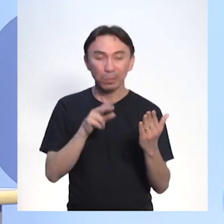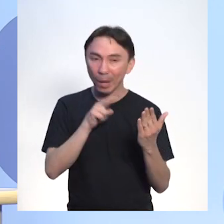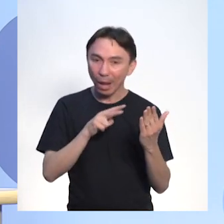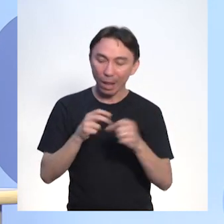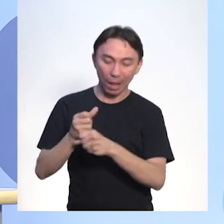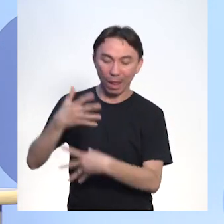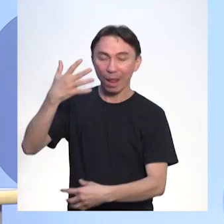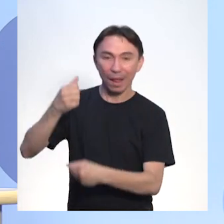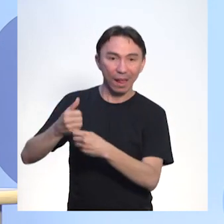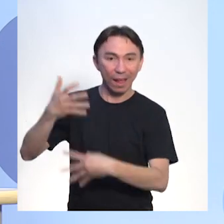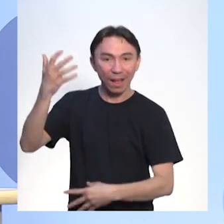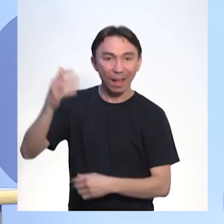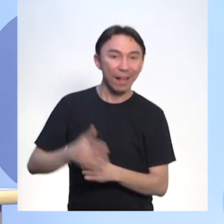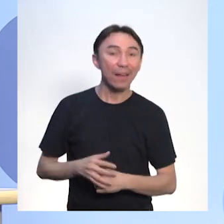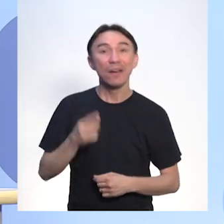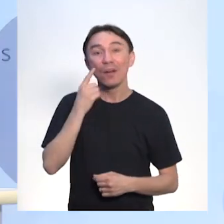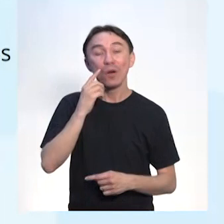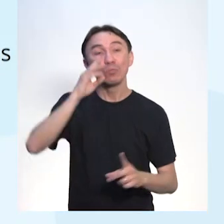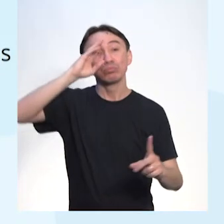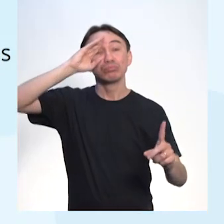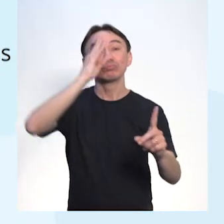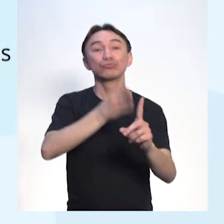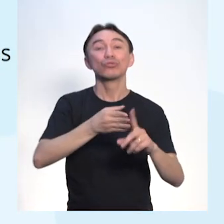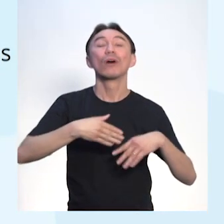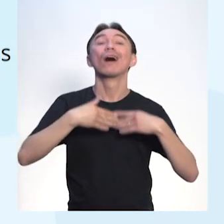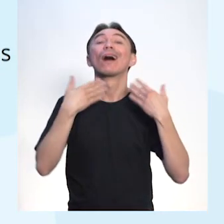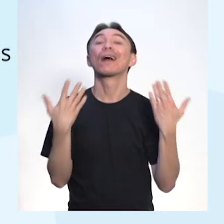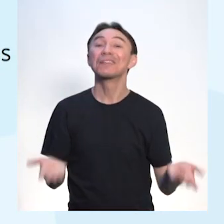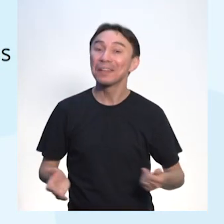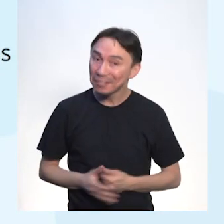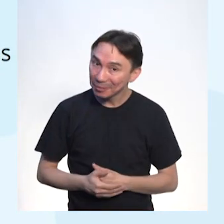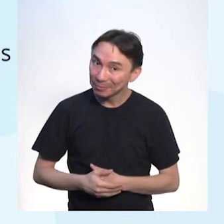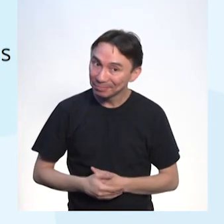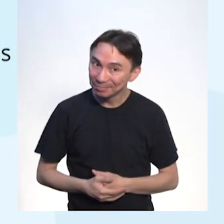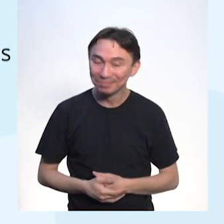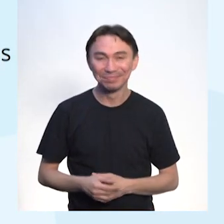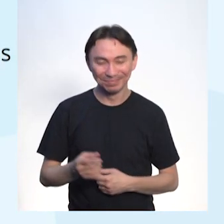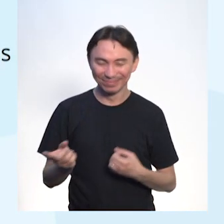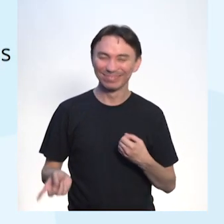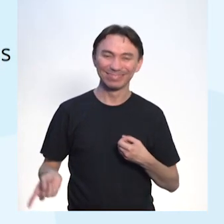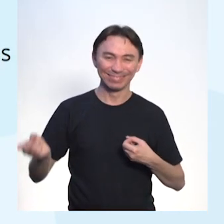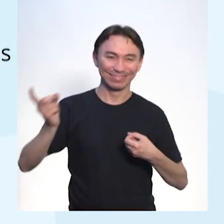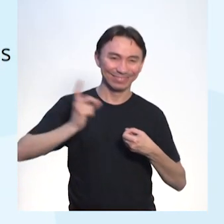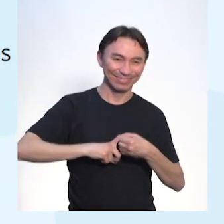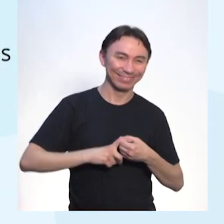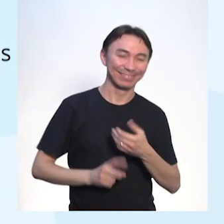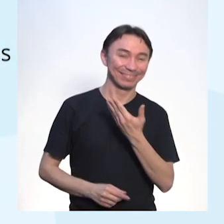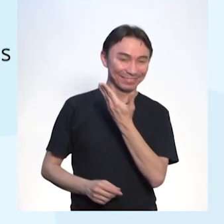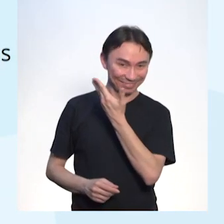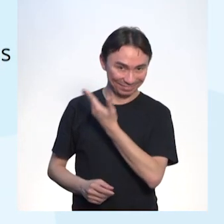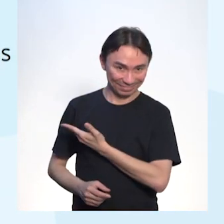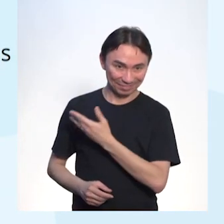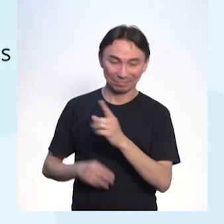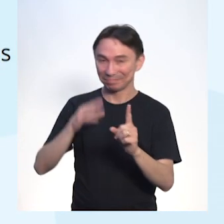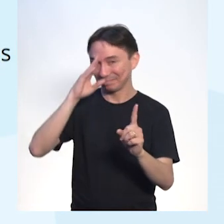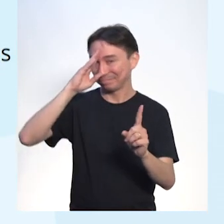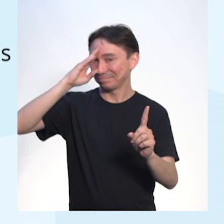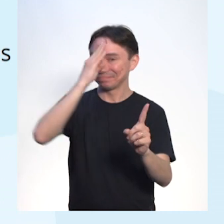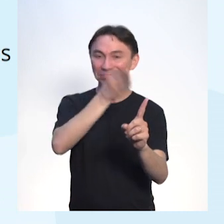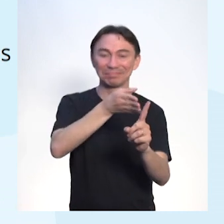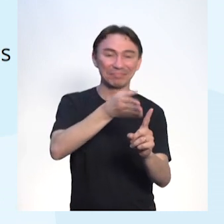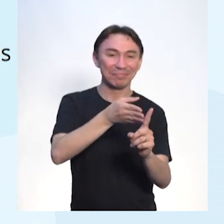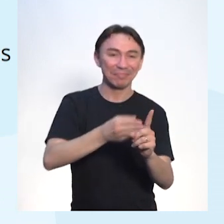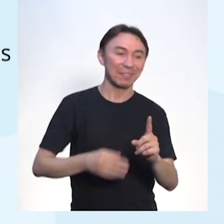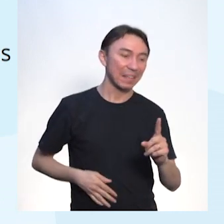estão ligados e falaram: cadê o objetivo da aula? Então, voltando lá para nós amarrarmos a